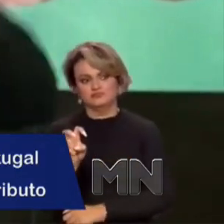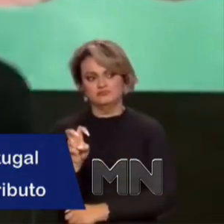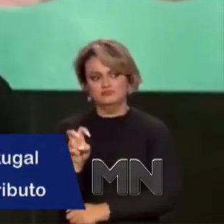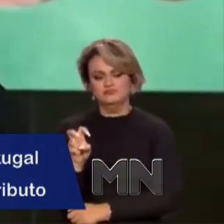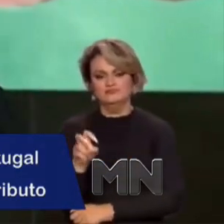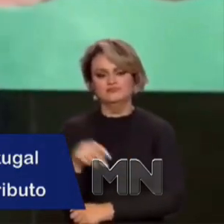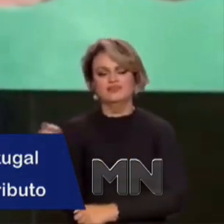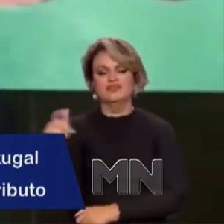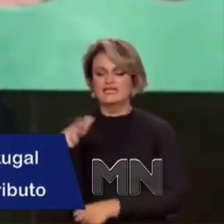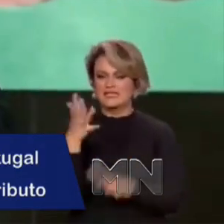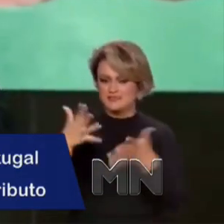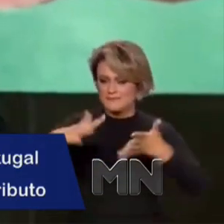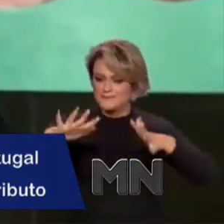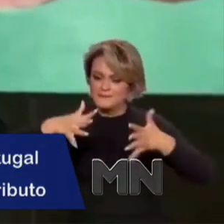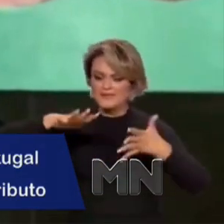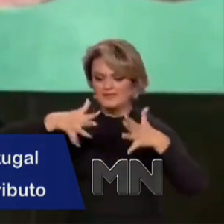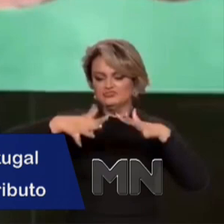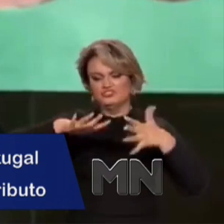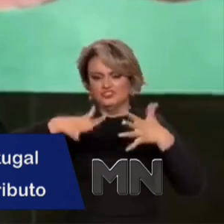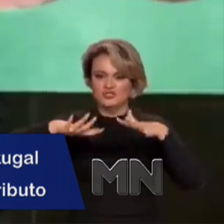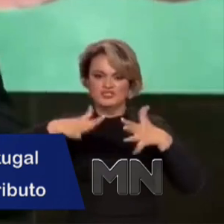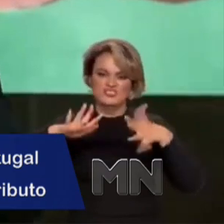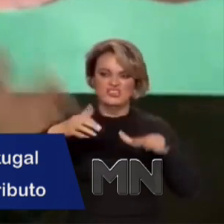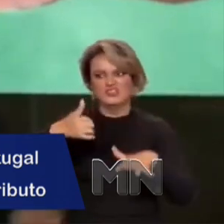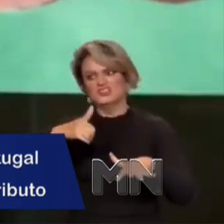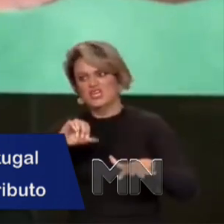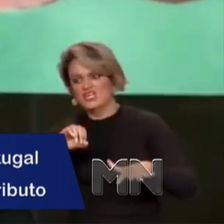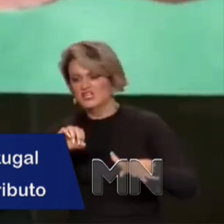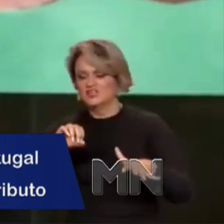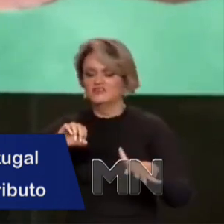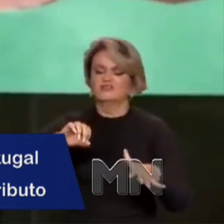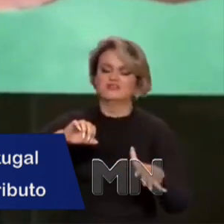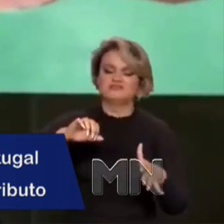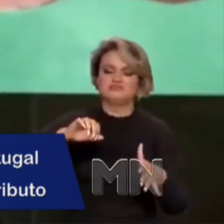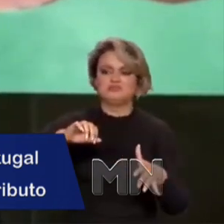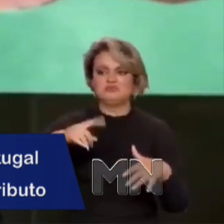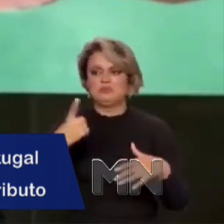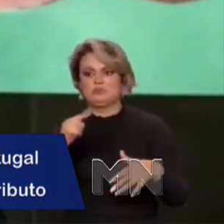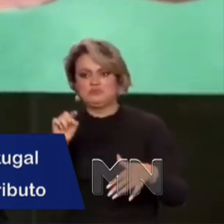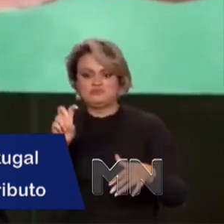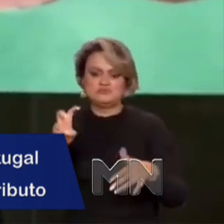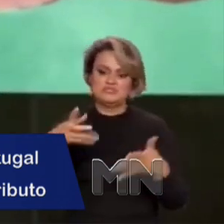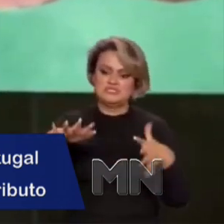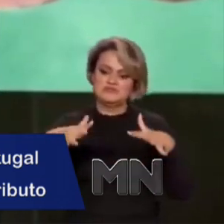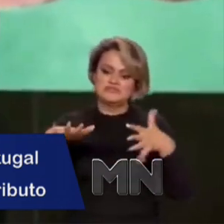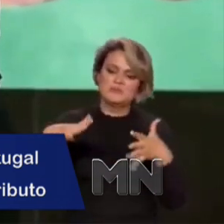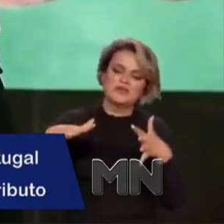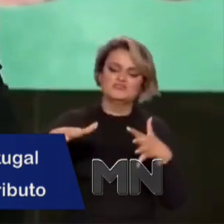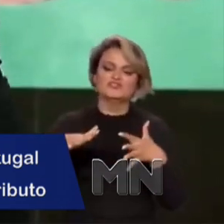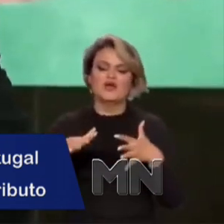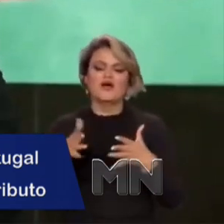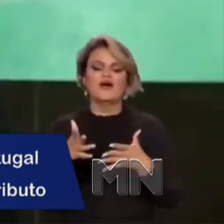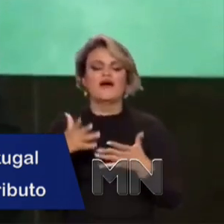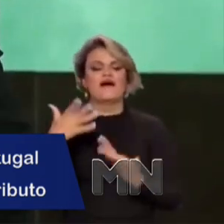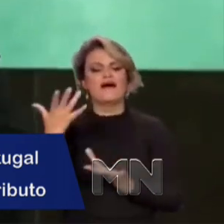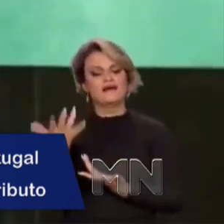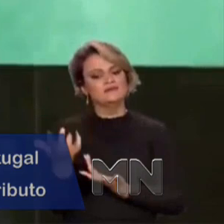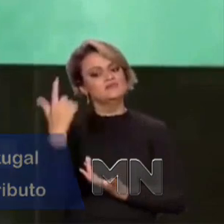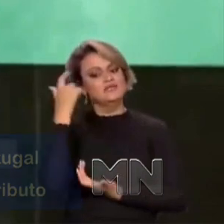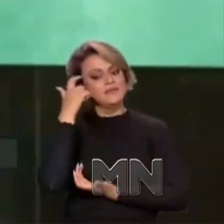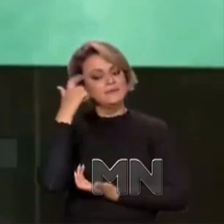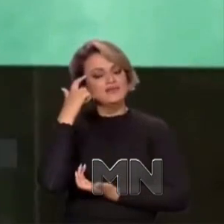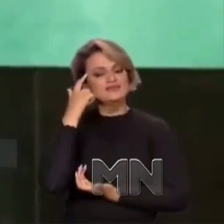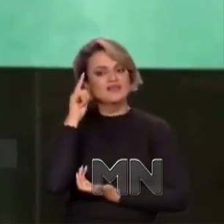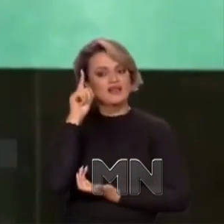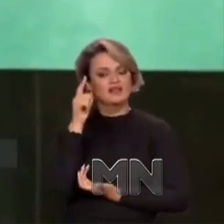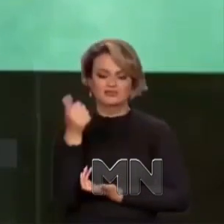1,5%. E dentro dessa faixa de 10 a 1,5%, você está colocando